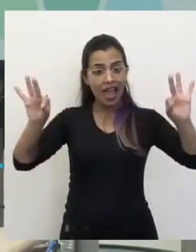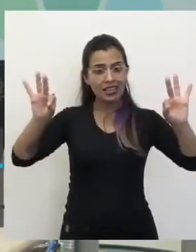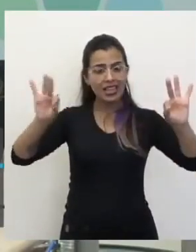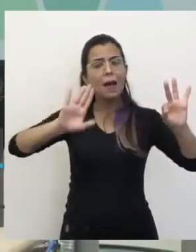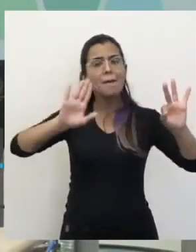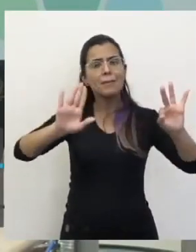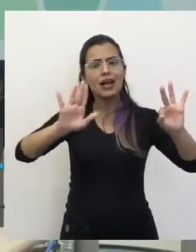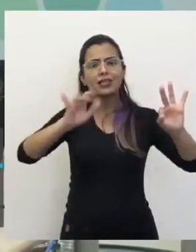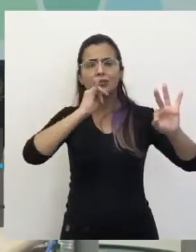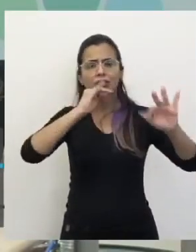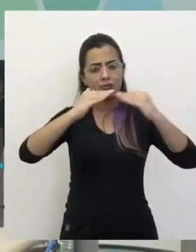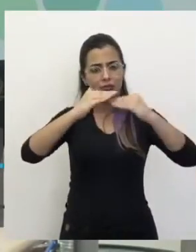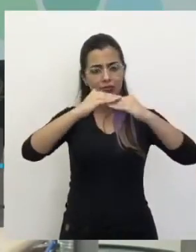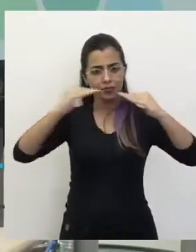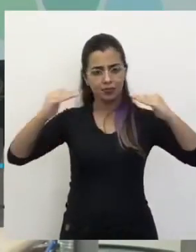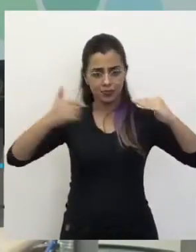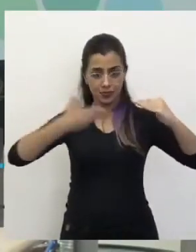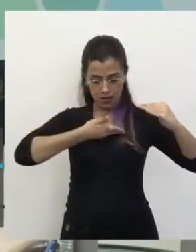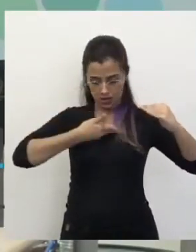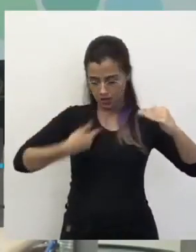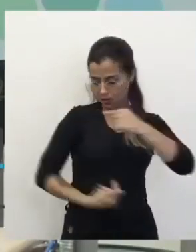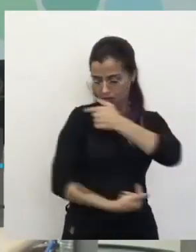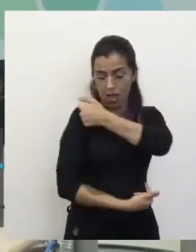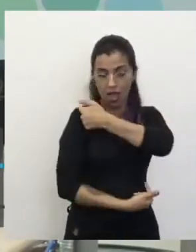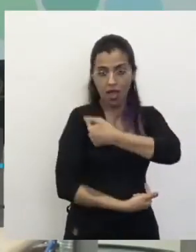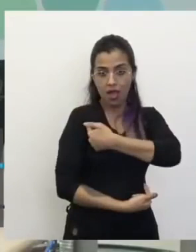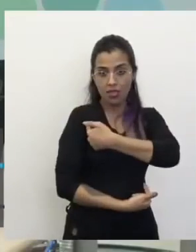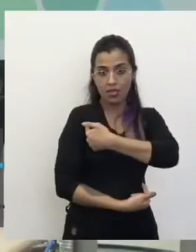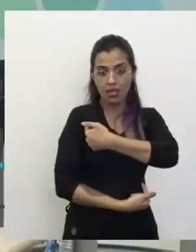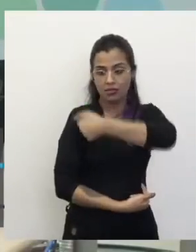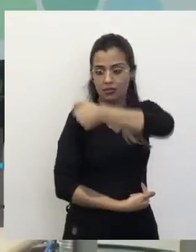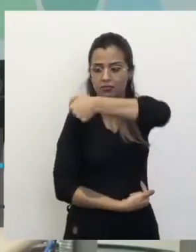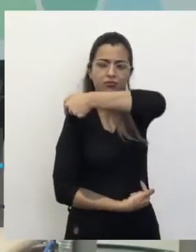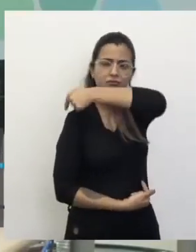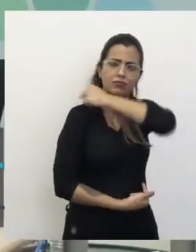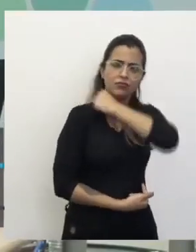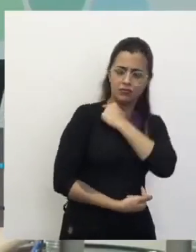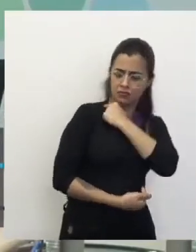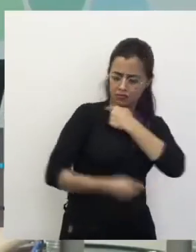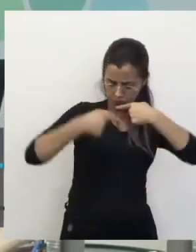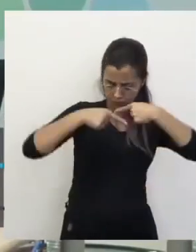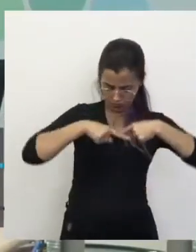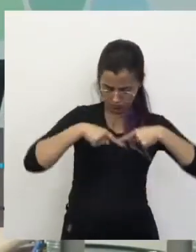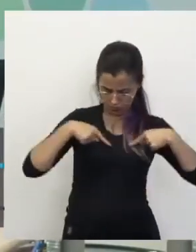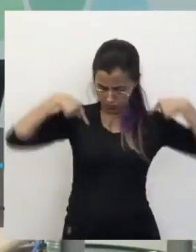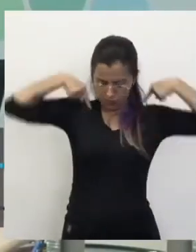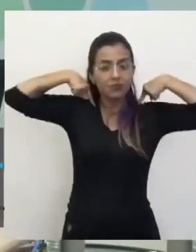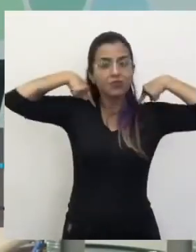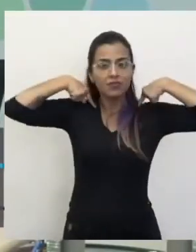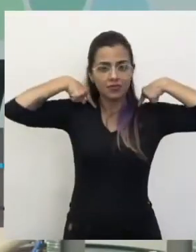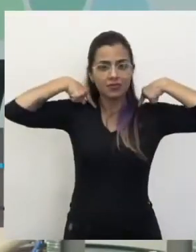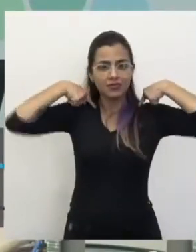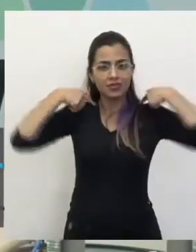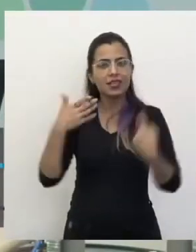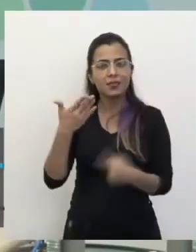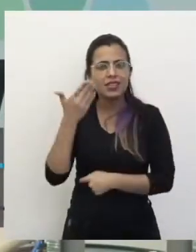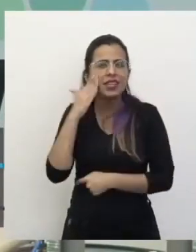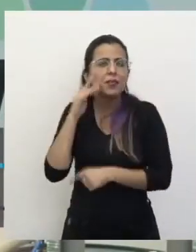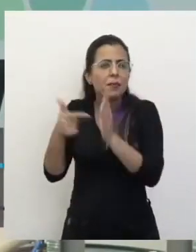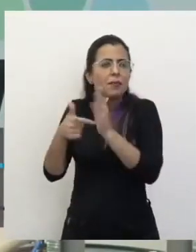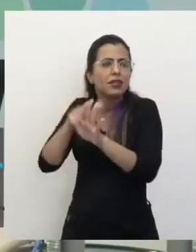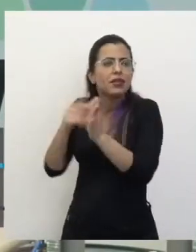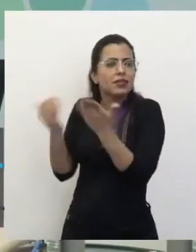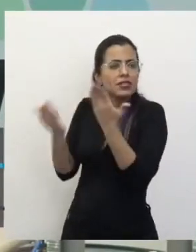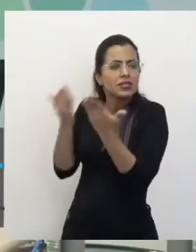vai mudar o corte, eu imagino que deve haver ali um encontro, um nó, alguma